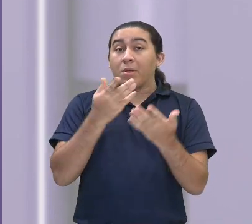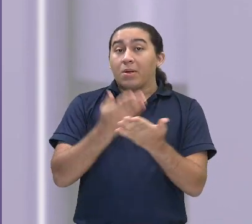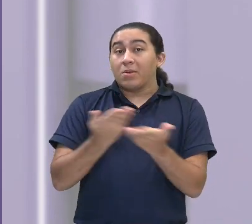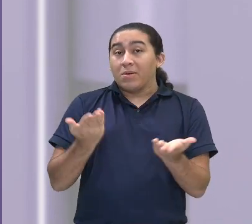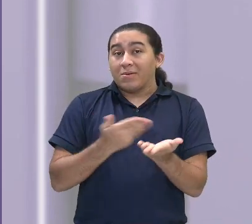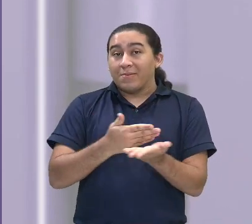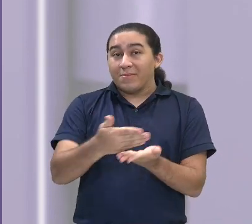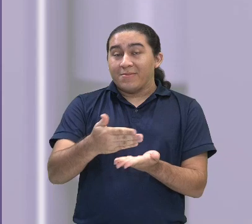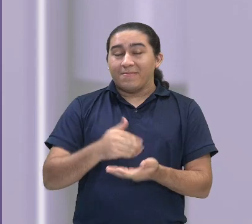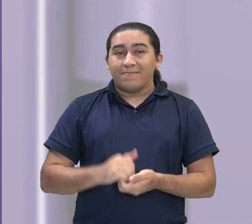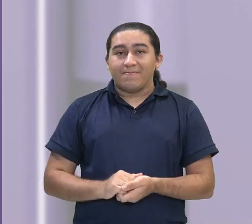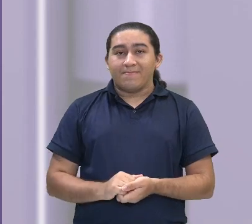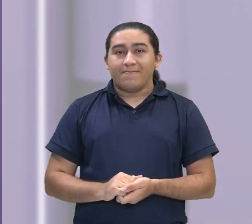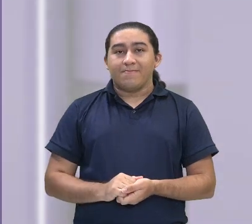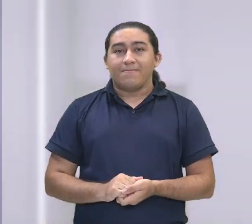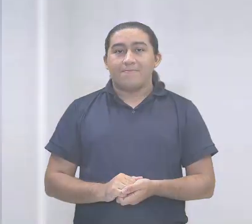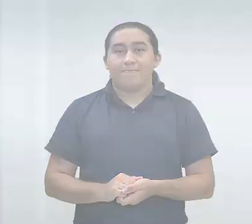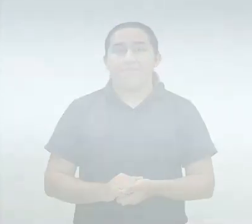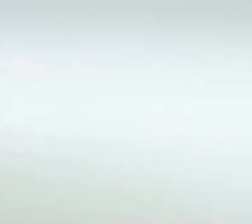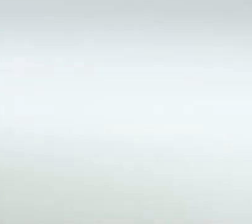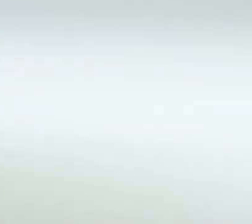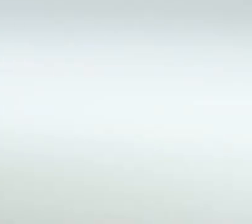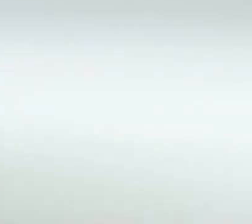vai começar.